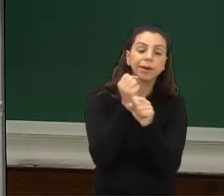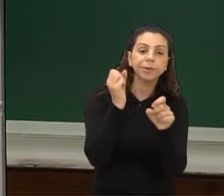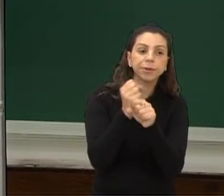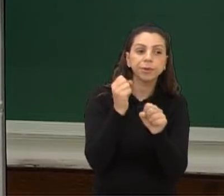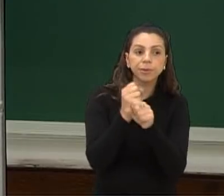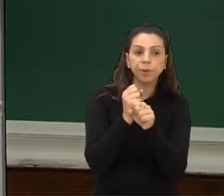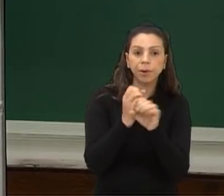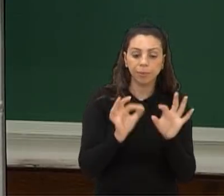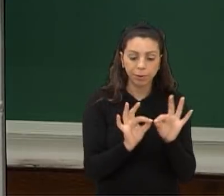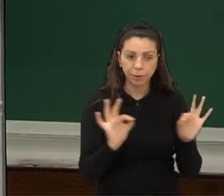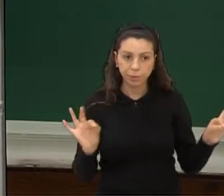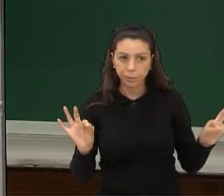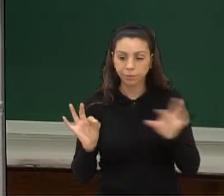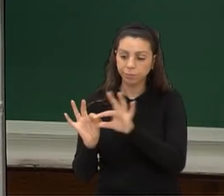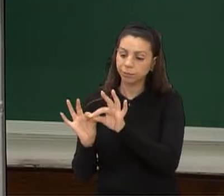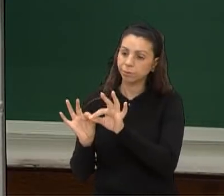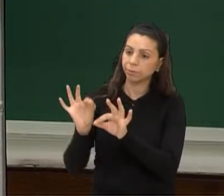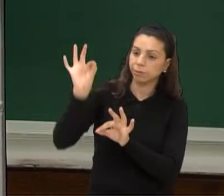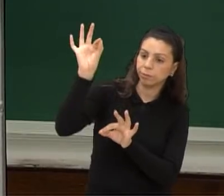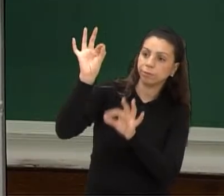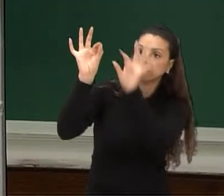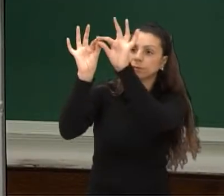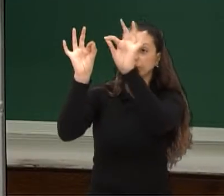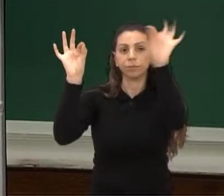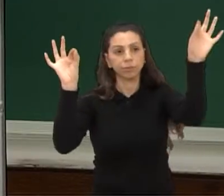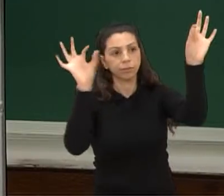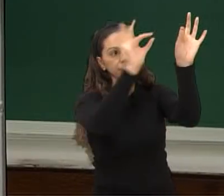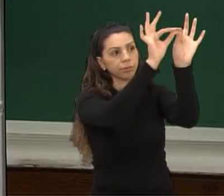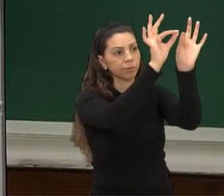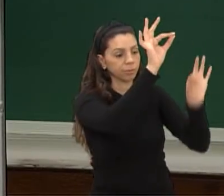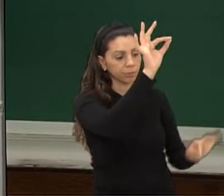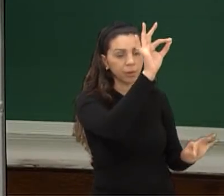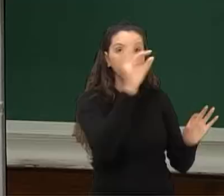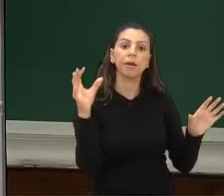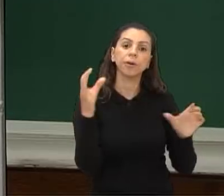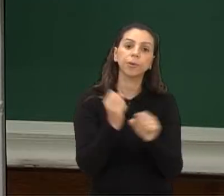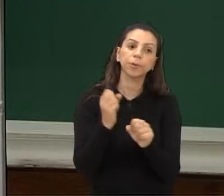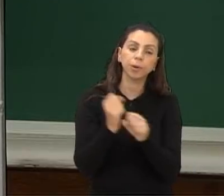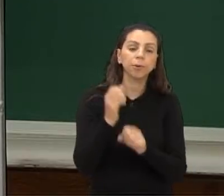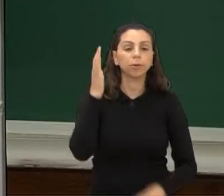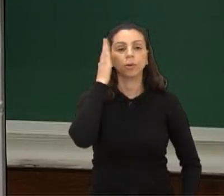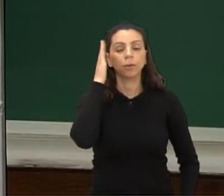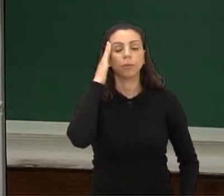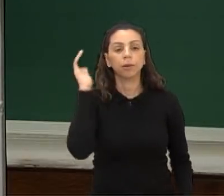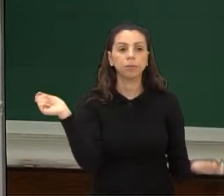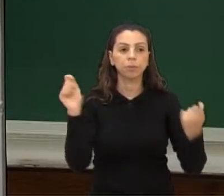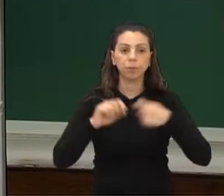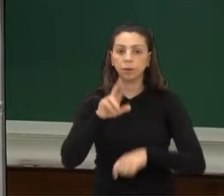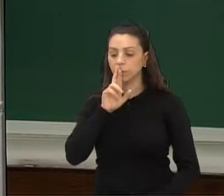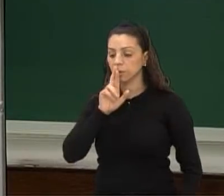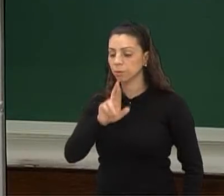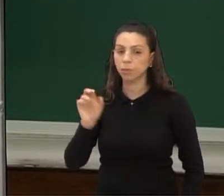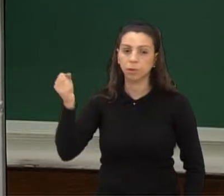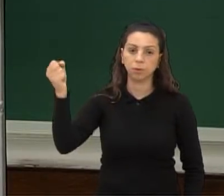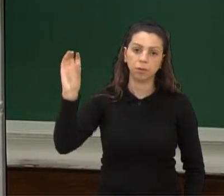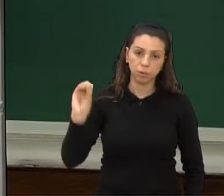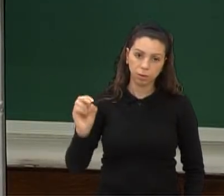lado vale x mais 10, esse ladinho aqui de cima também vai ter que valer x mais 10,